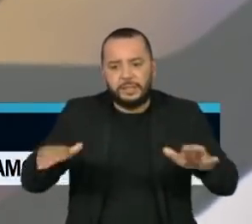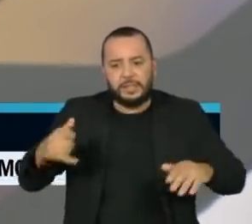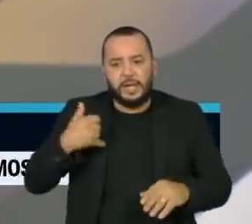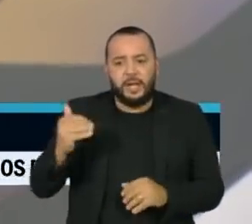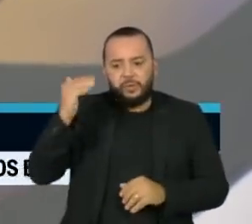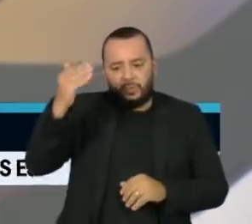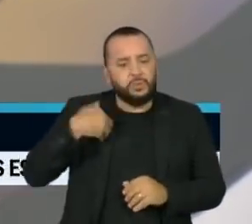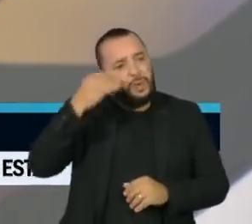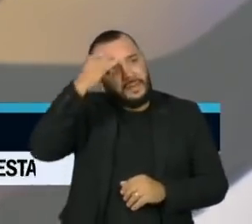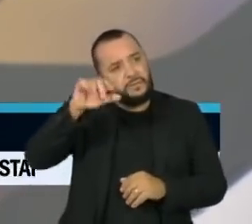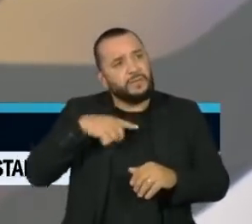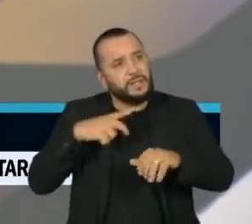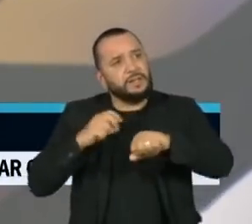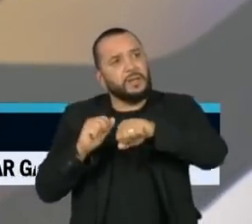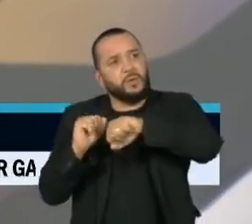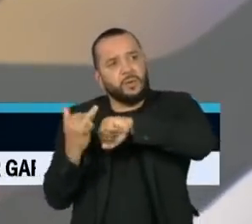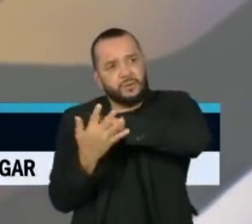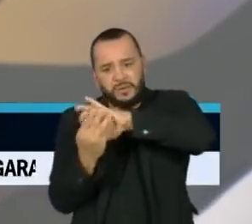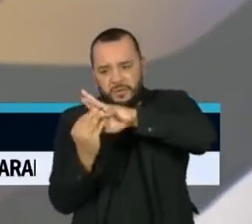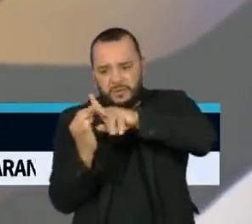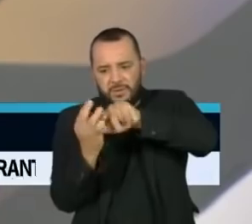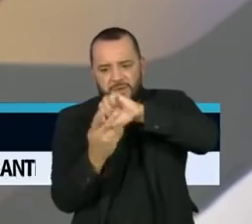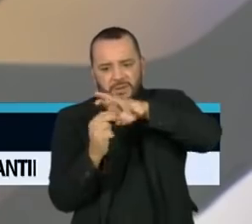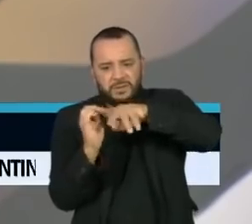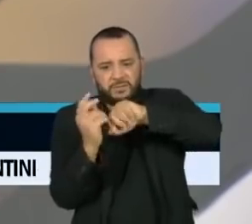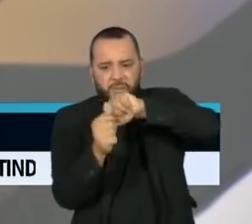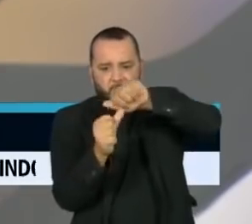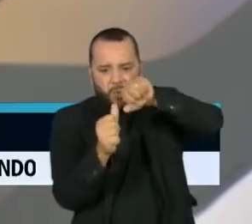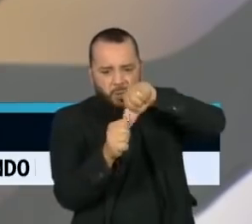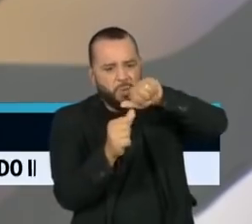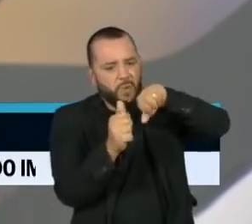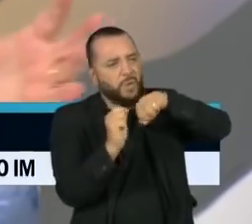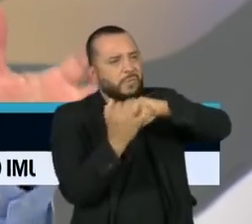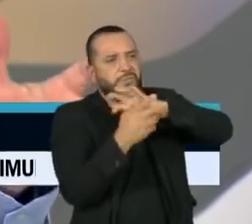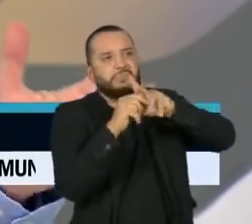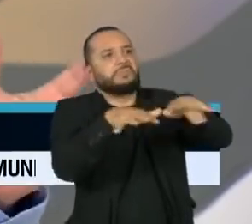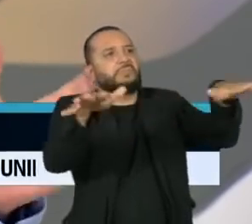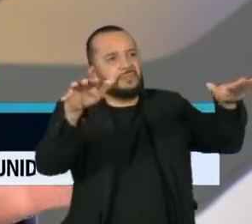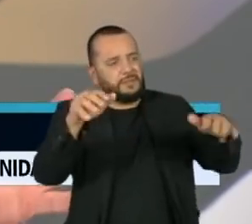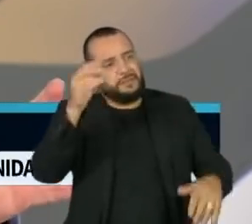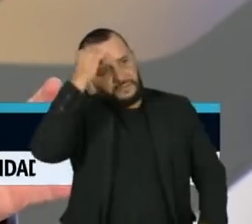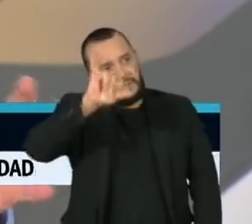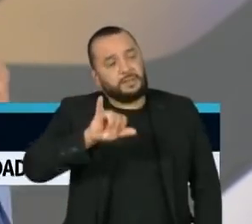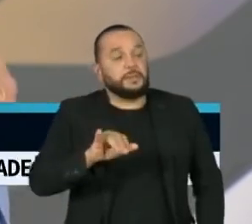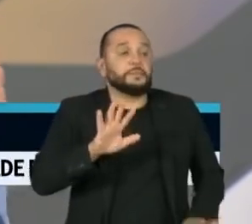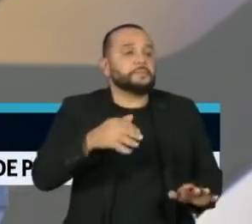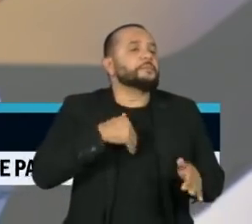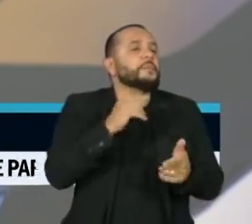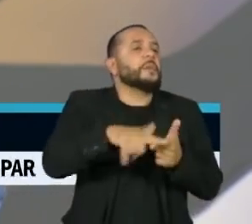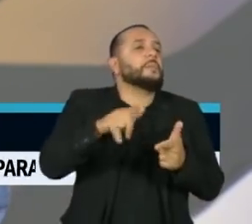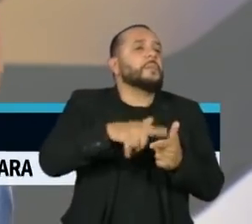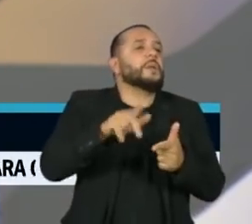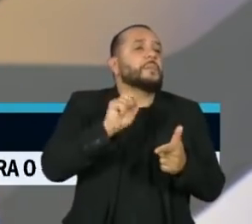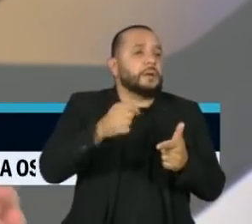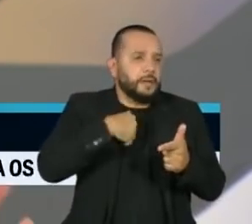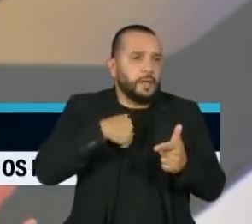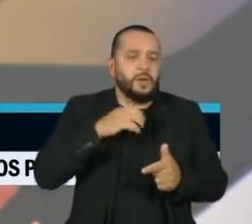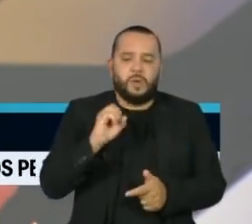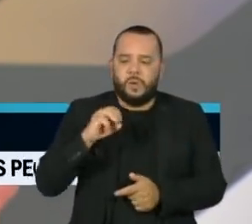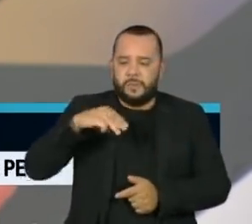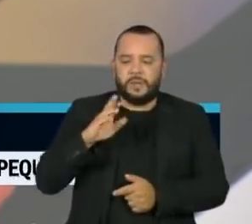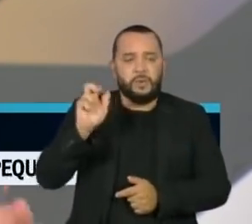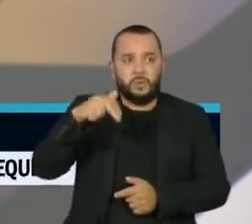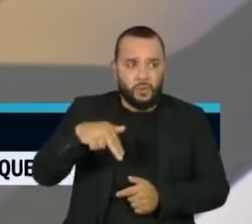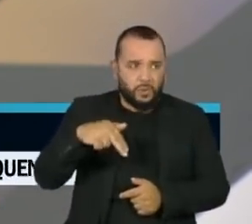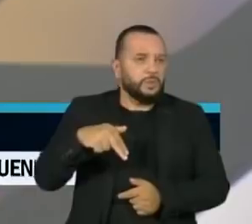replicação, menor possibilidade de mutação. Então, o grande problema da Omicron não é a mortalidade agora. Ela vai ter mortalidade porque pega